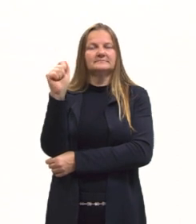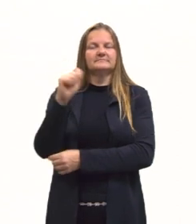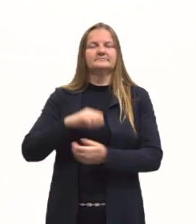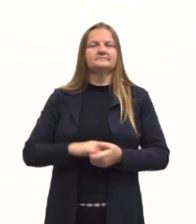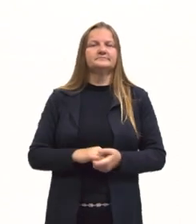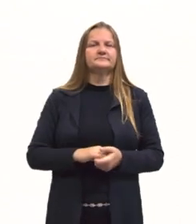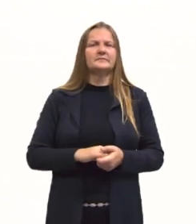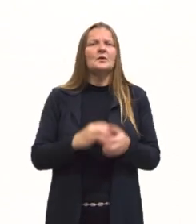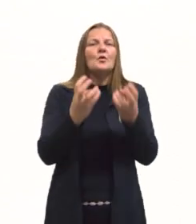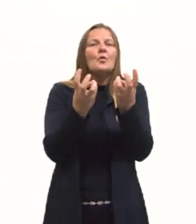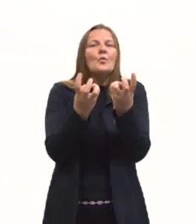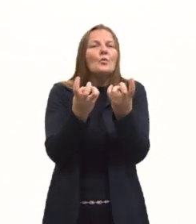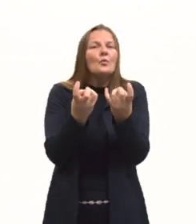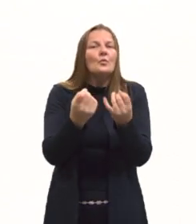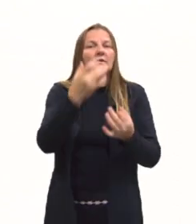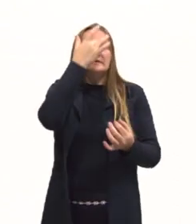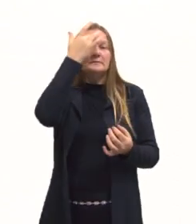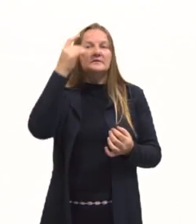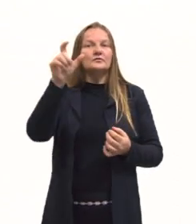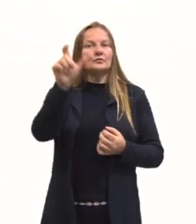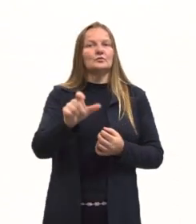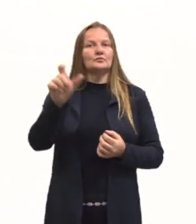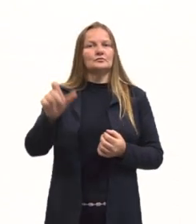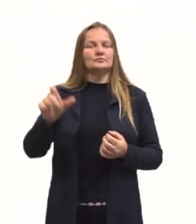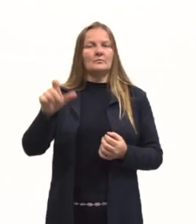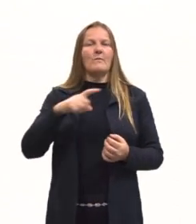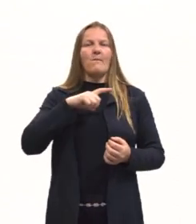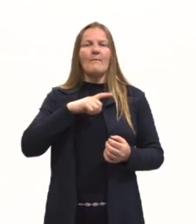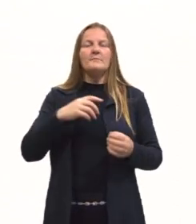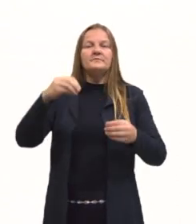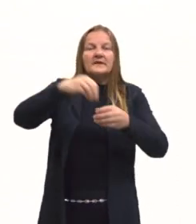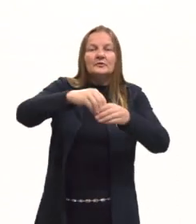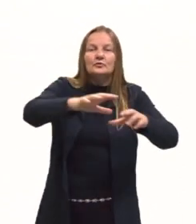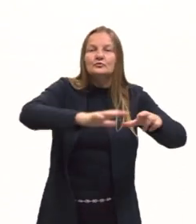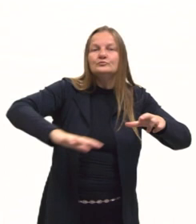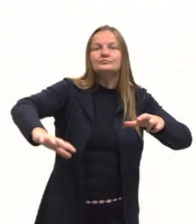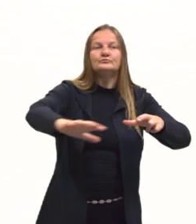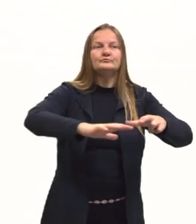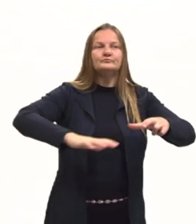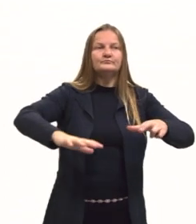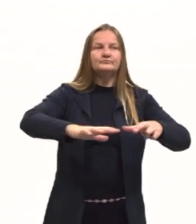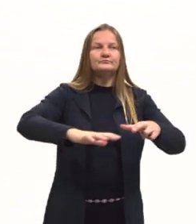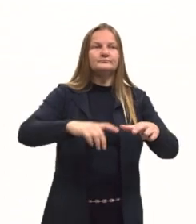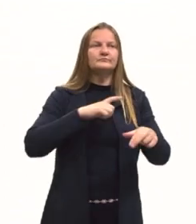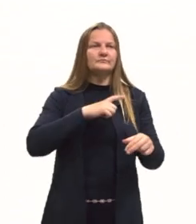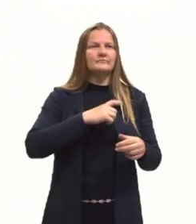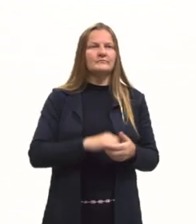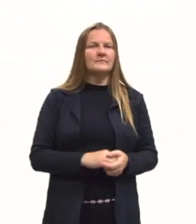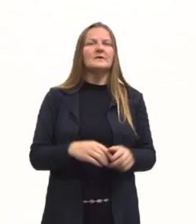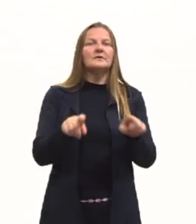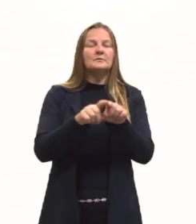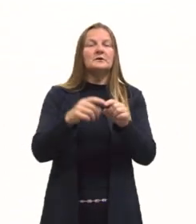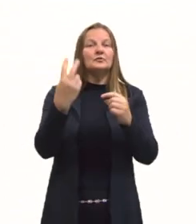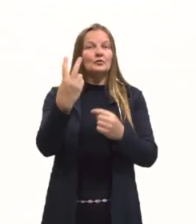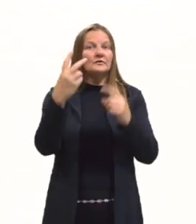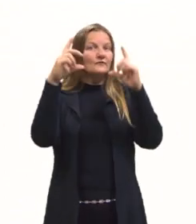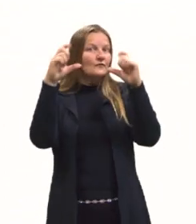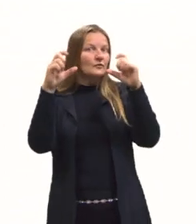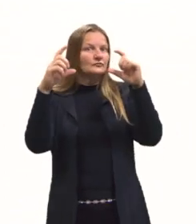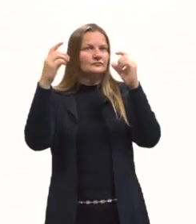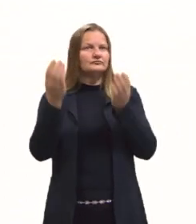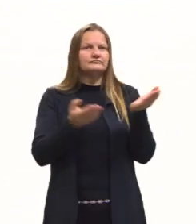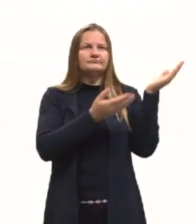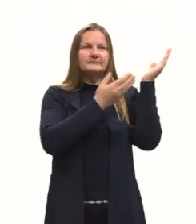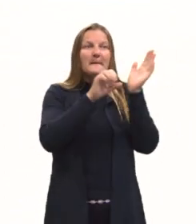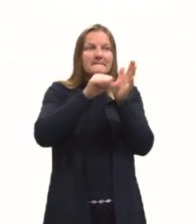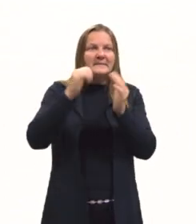população absoluta é a quantidade de pessoas né que nós temos ali nesse território e aí eu trago alguns trago duas imagens a primeira